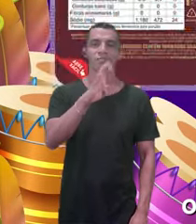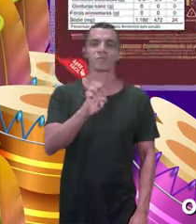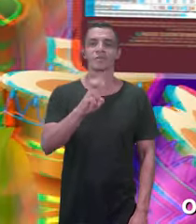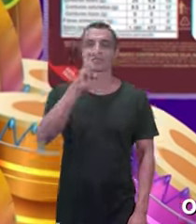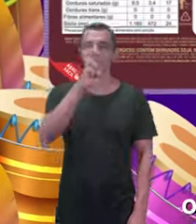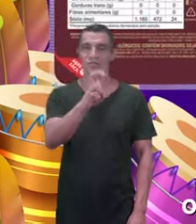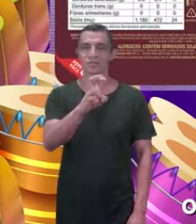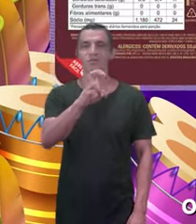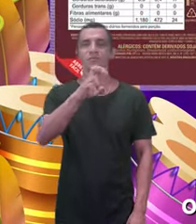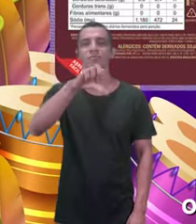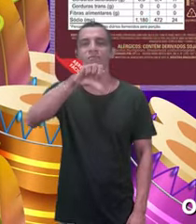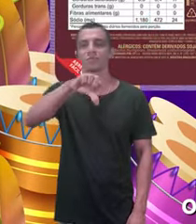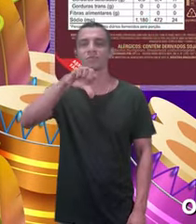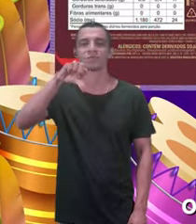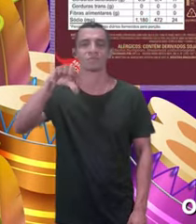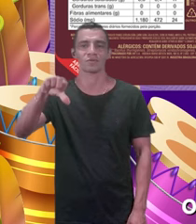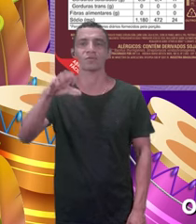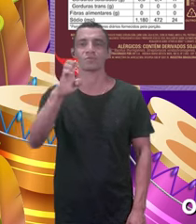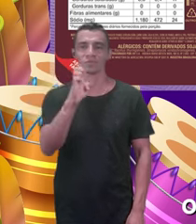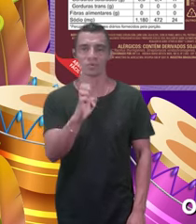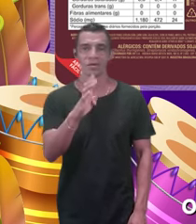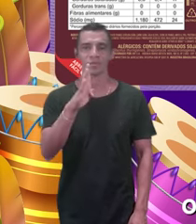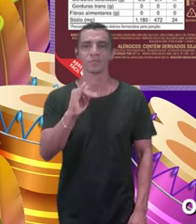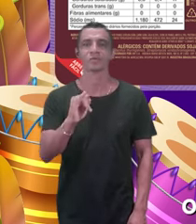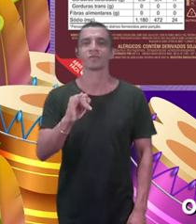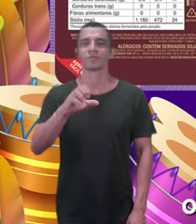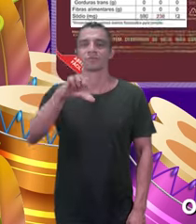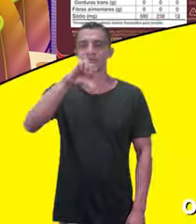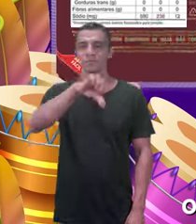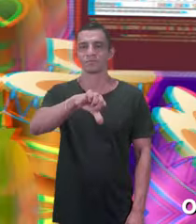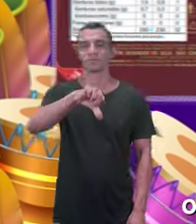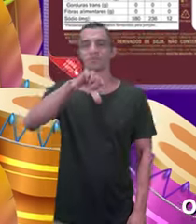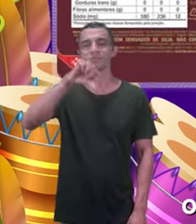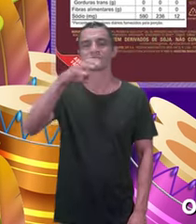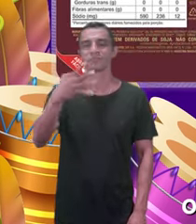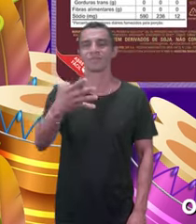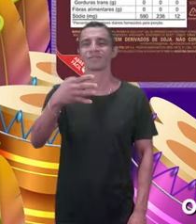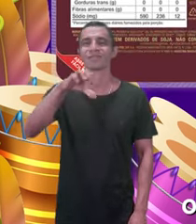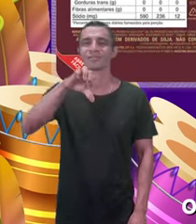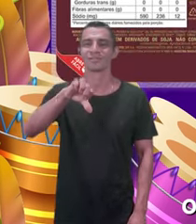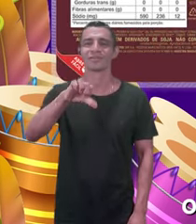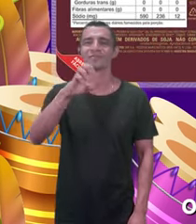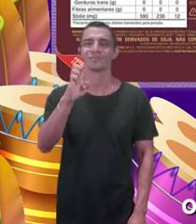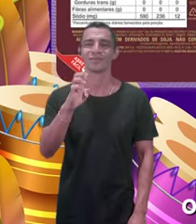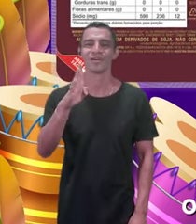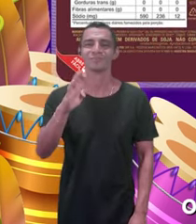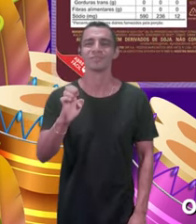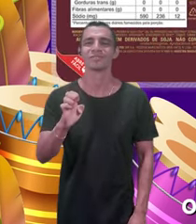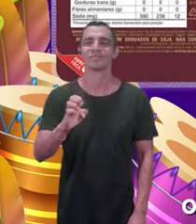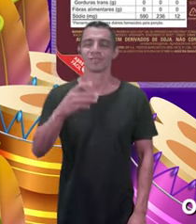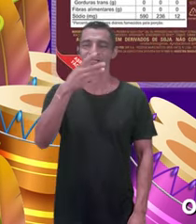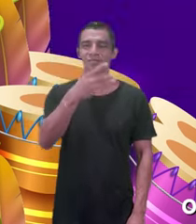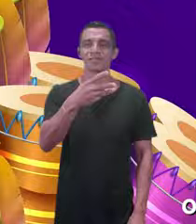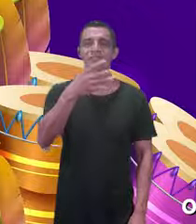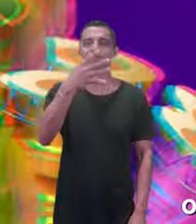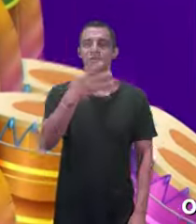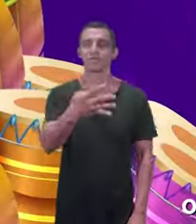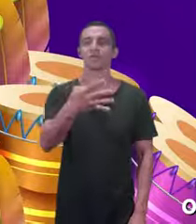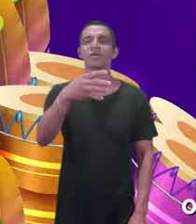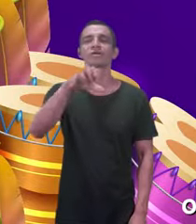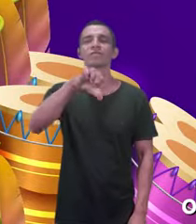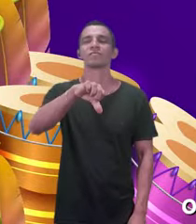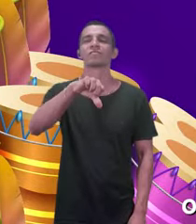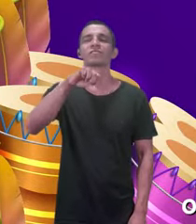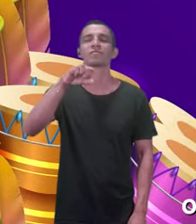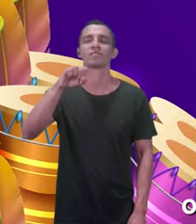R$ 5,89 no app. Mortadela Defumada Sadia, R$ 5,99 no app. Presunto Sadia, R$ 9,49 no app. Fralda Turma